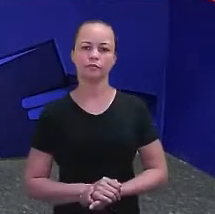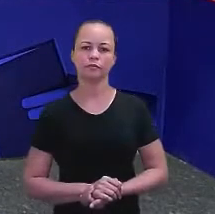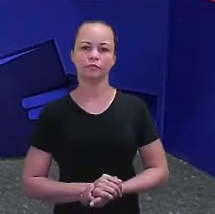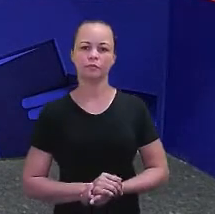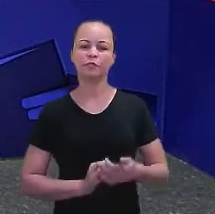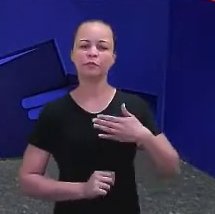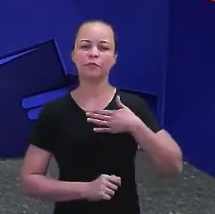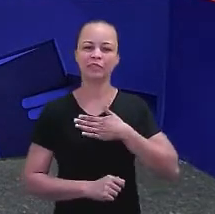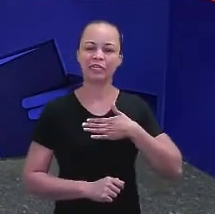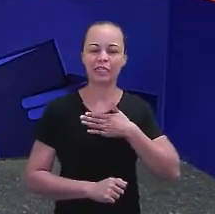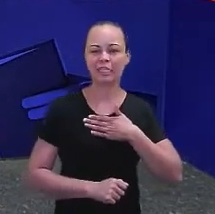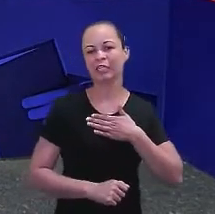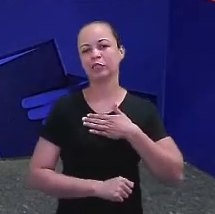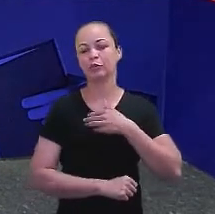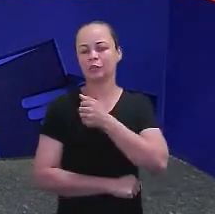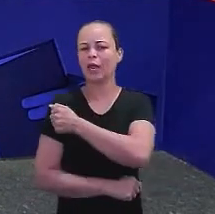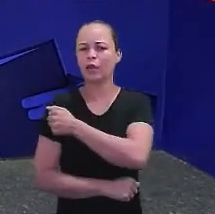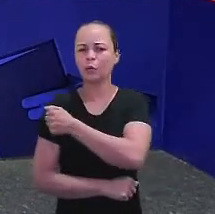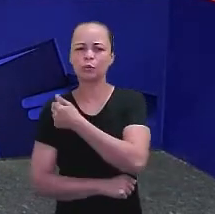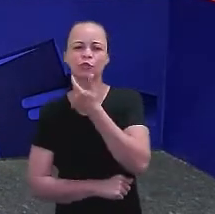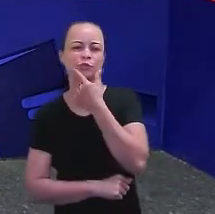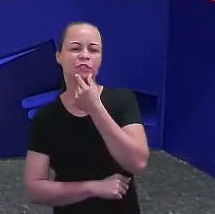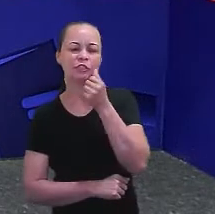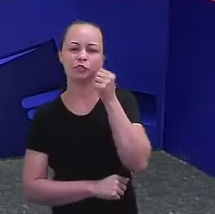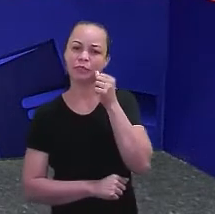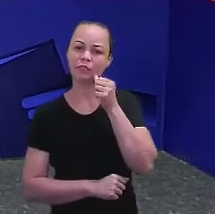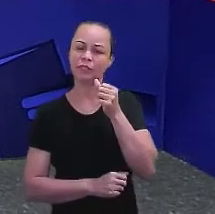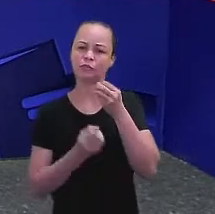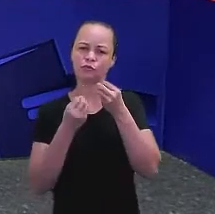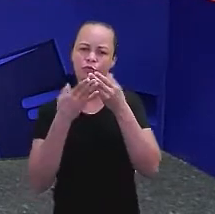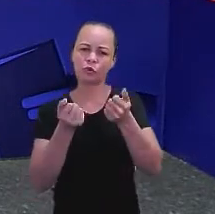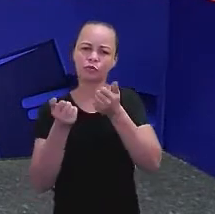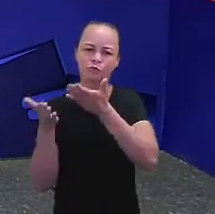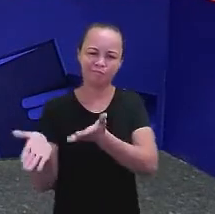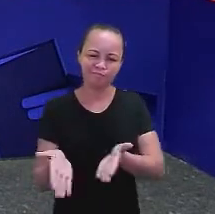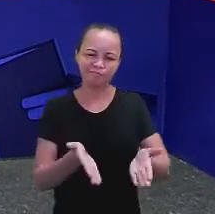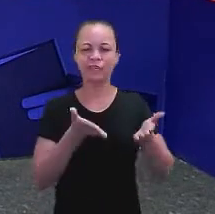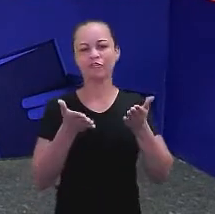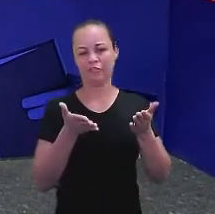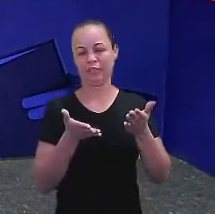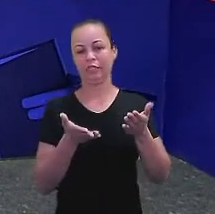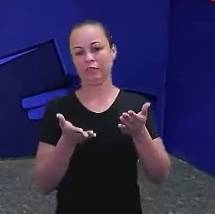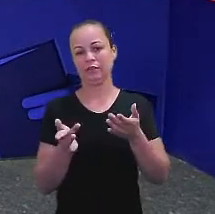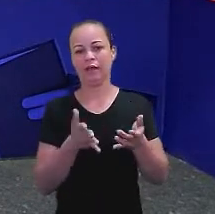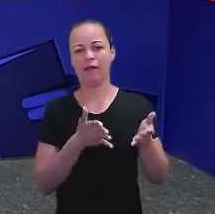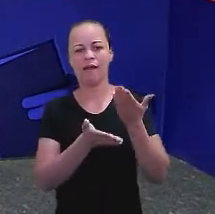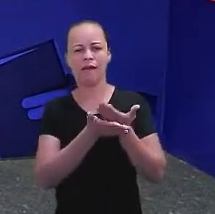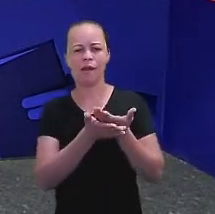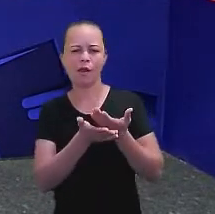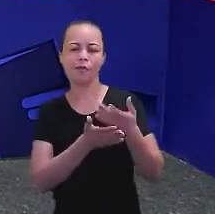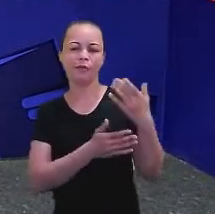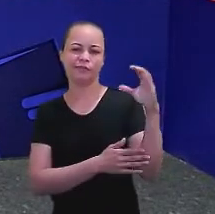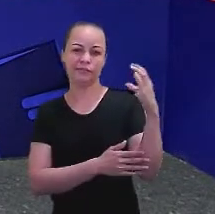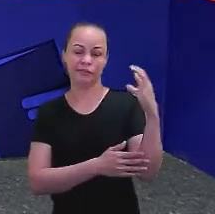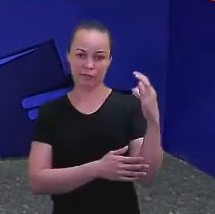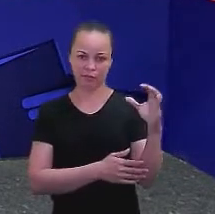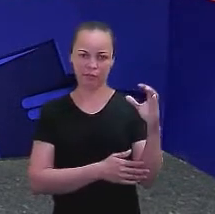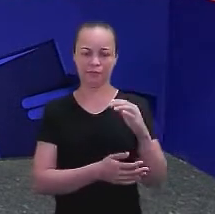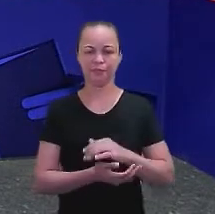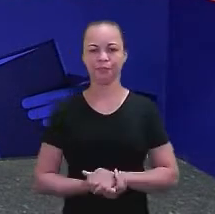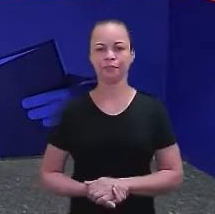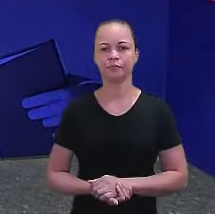Meus queridos alunos, minhas queridas alunas, sejam todos bem-vindos e bem-vindas a mais uma aula de Ciências da